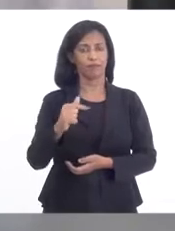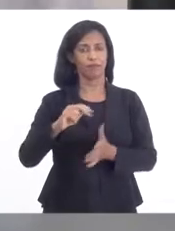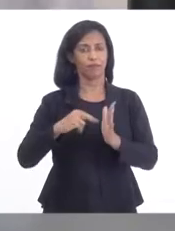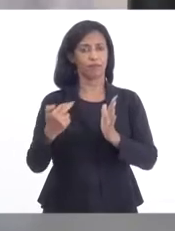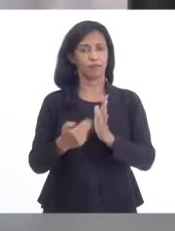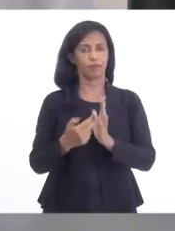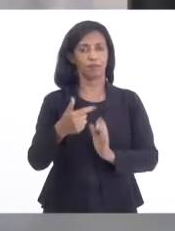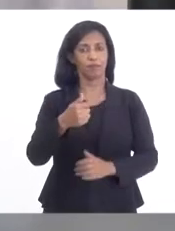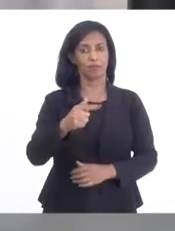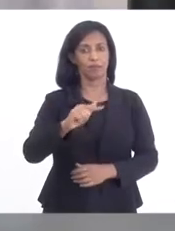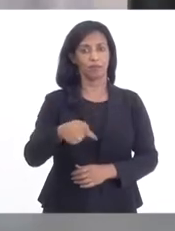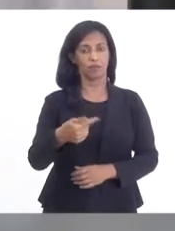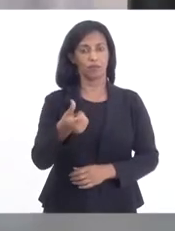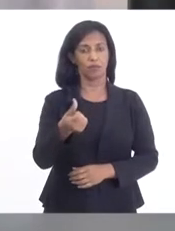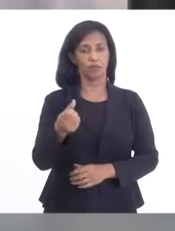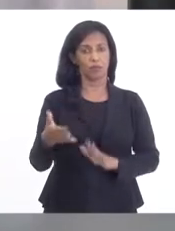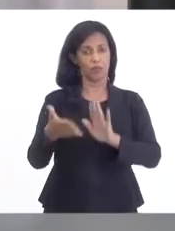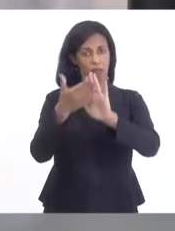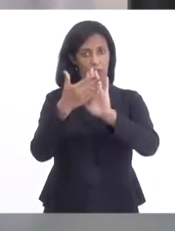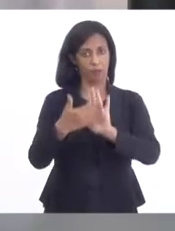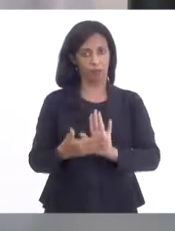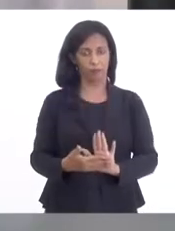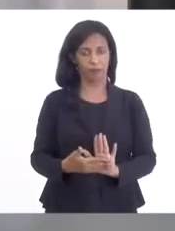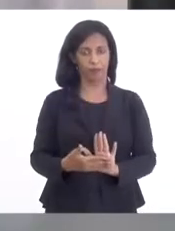7,61. Esse é o parecer, senhor presidente.